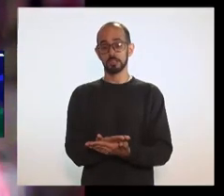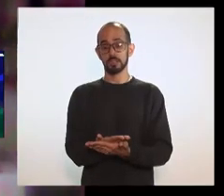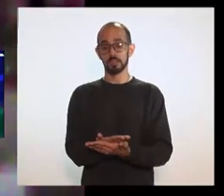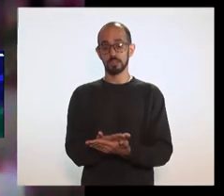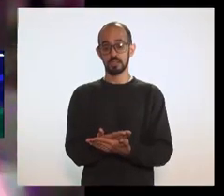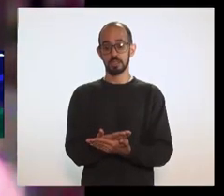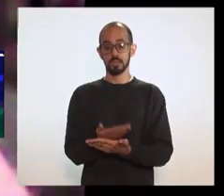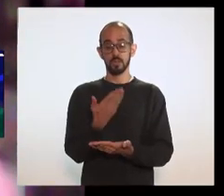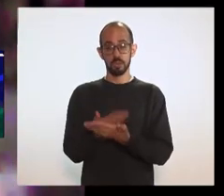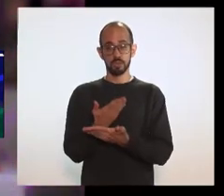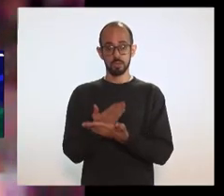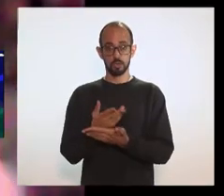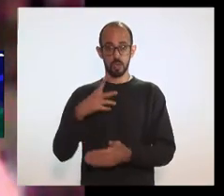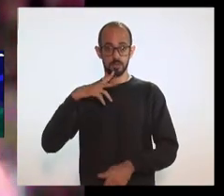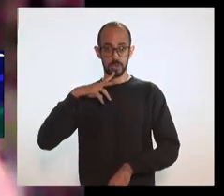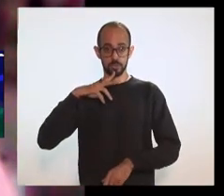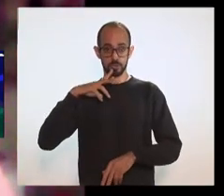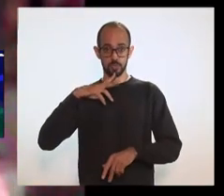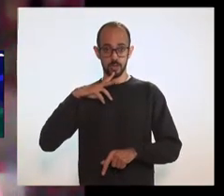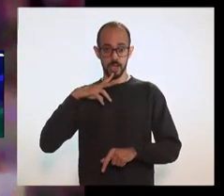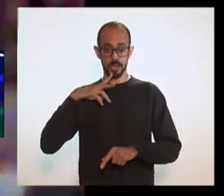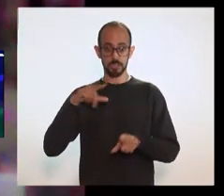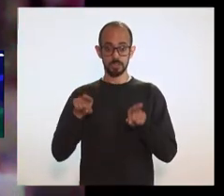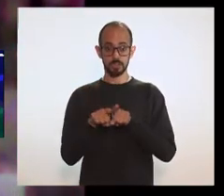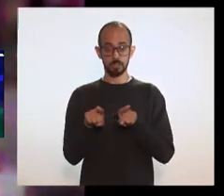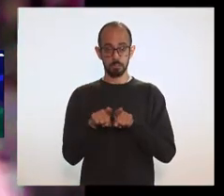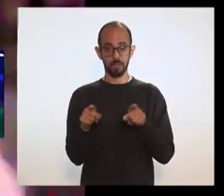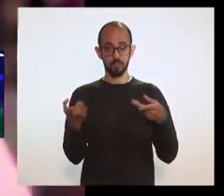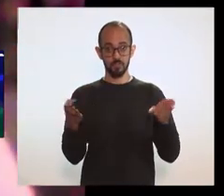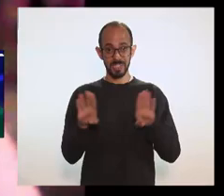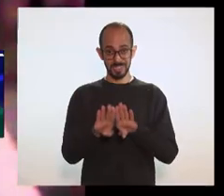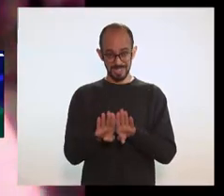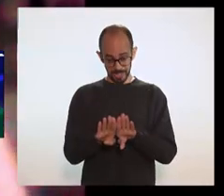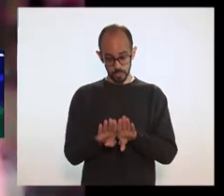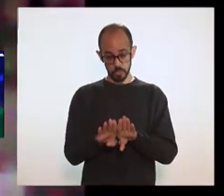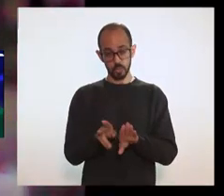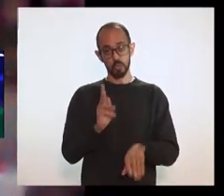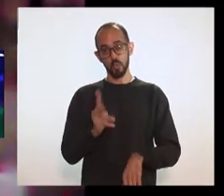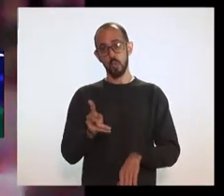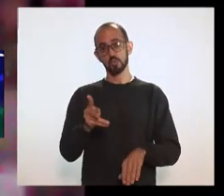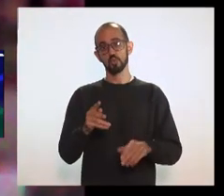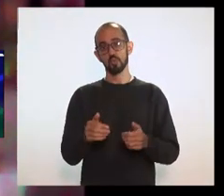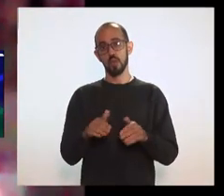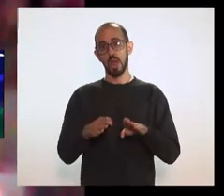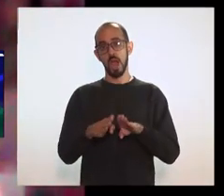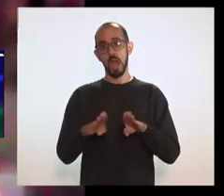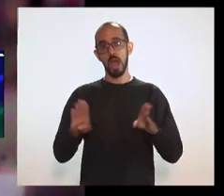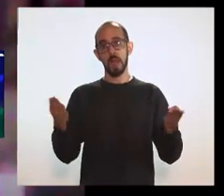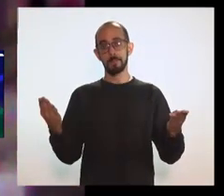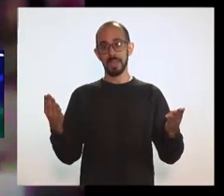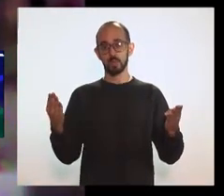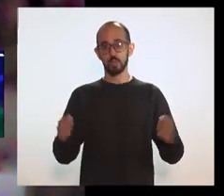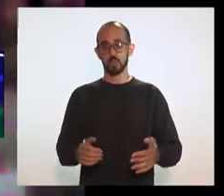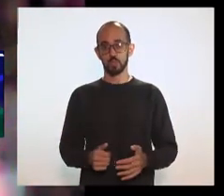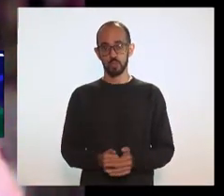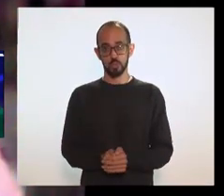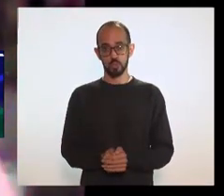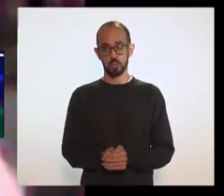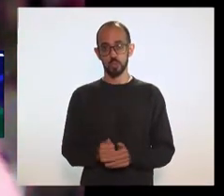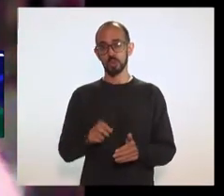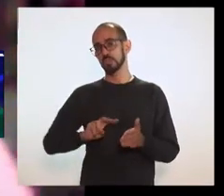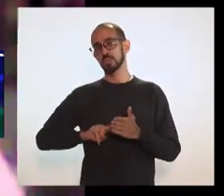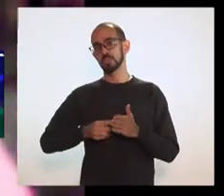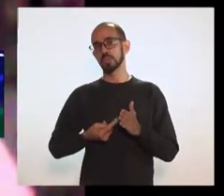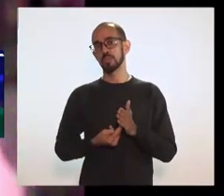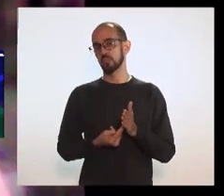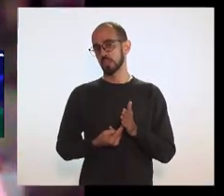particulares vinculadas ao sistema estadual de ensino fechadas, permanecem abertas. Sabe qual é o preço disso? A gente não